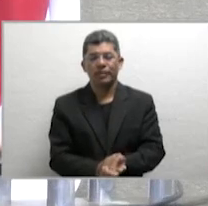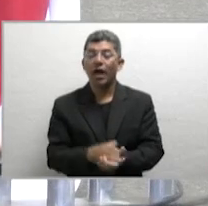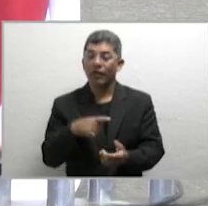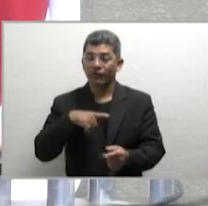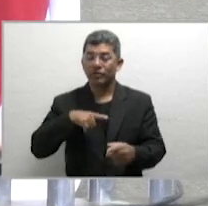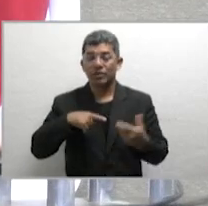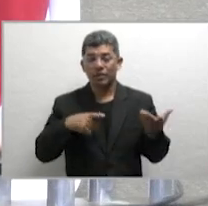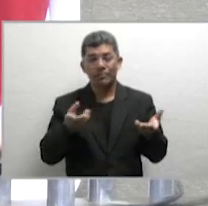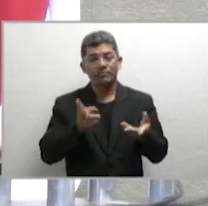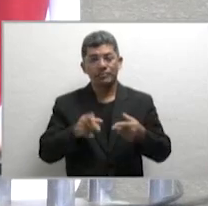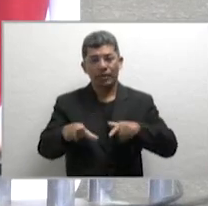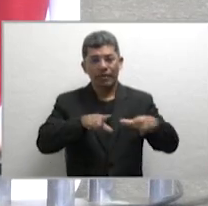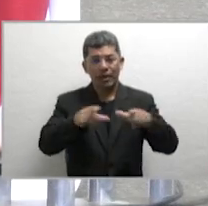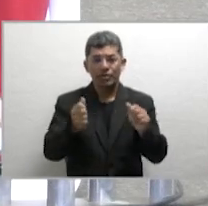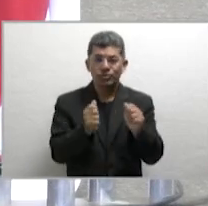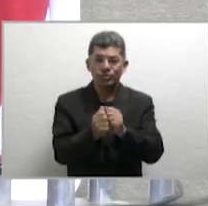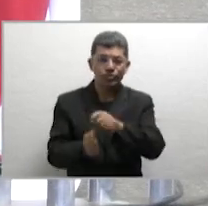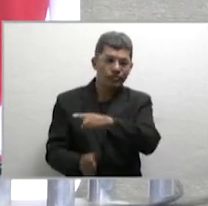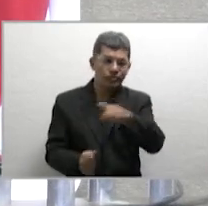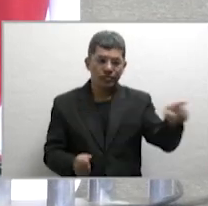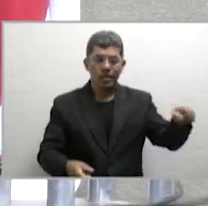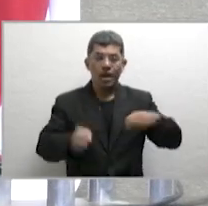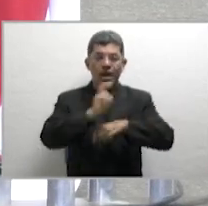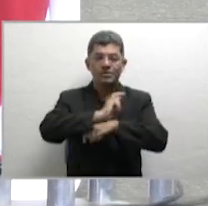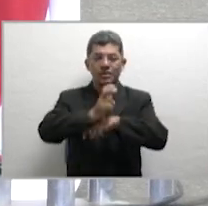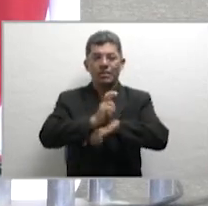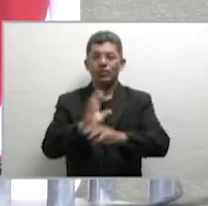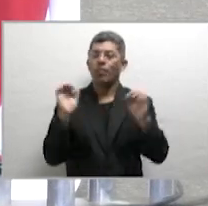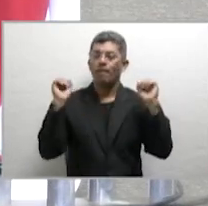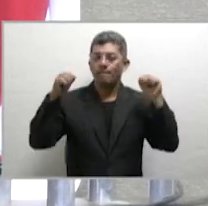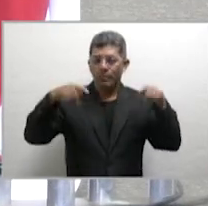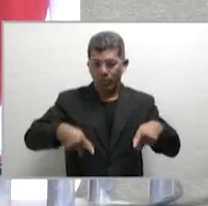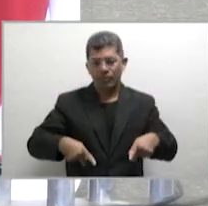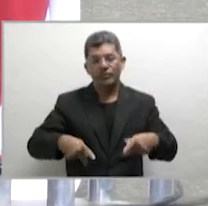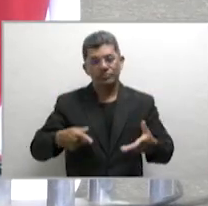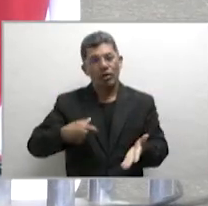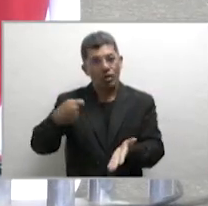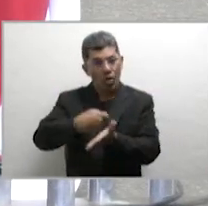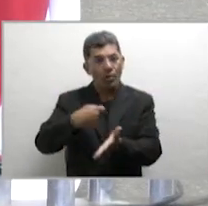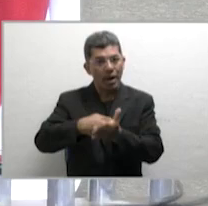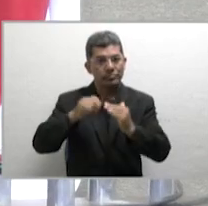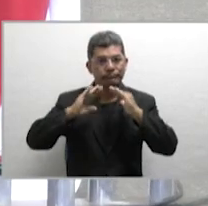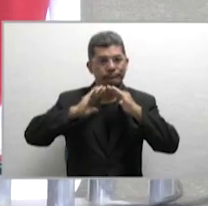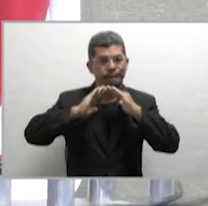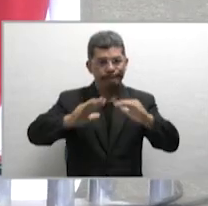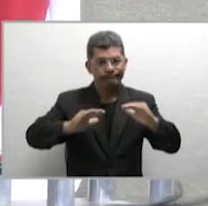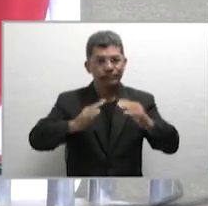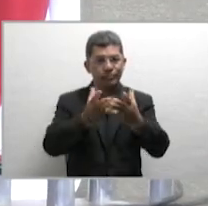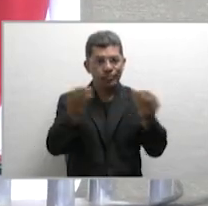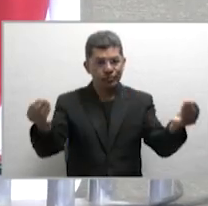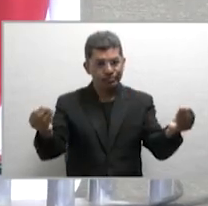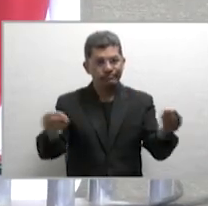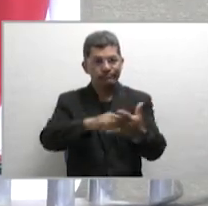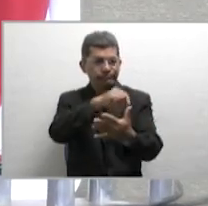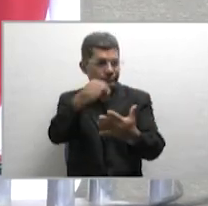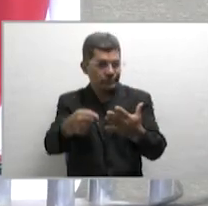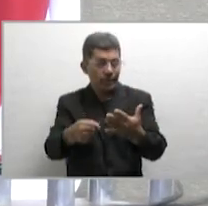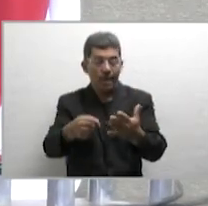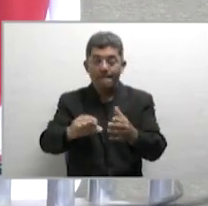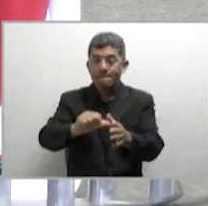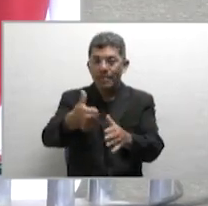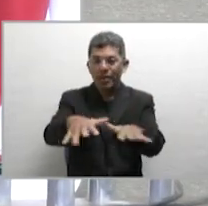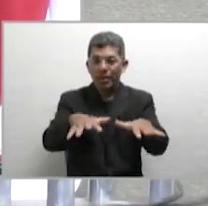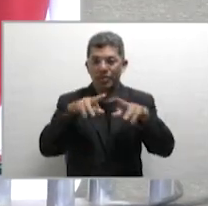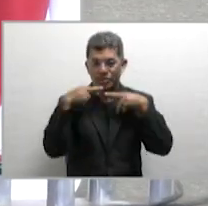sempre pronto para trabalhar com vocês, Assembleia do Povo. Nós somos muito cobrados. E nossa primeira